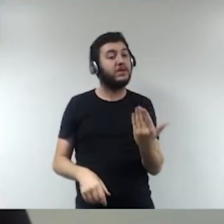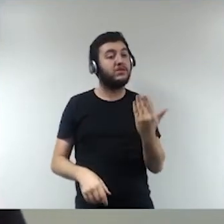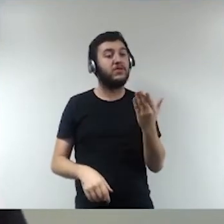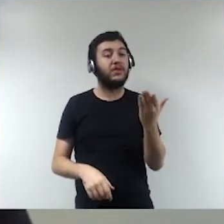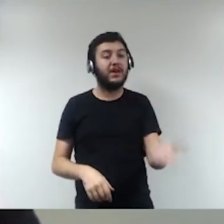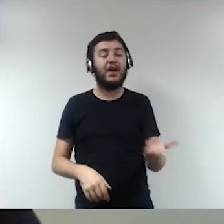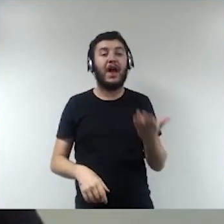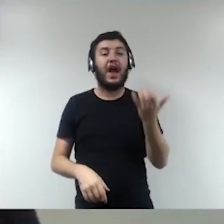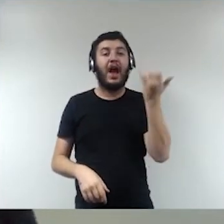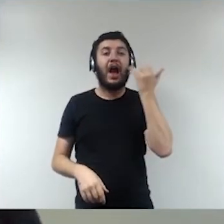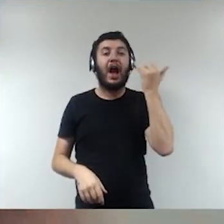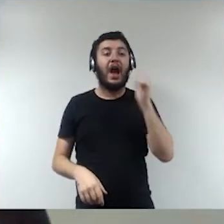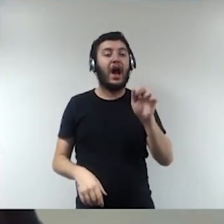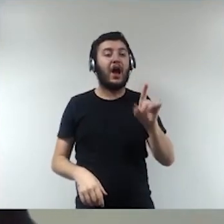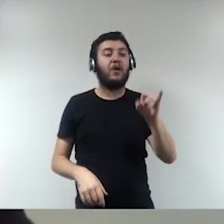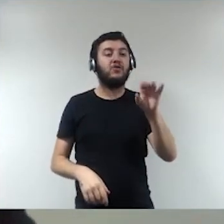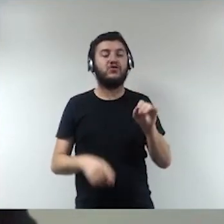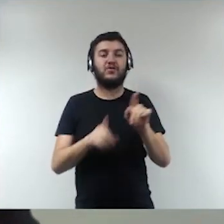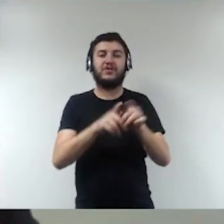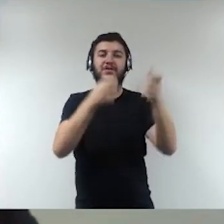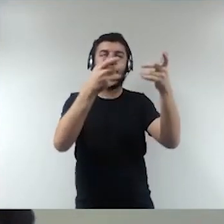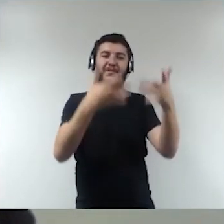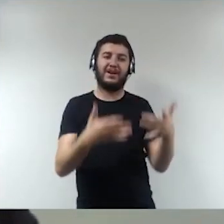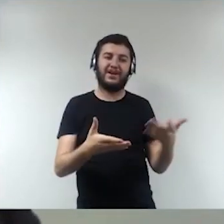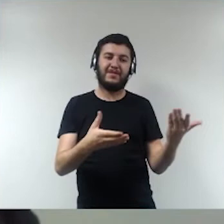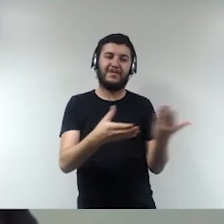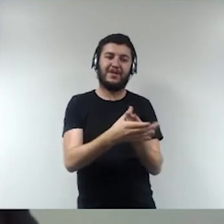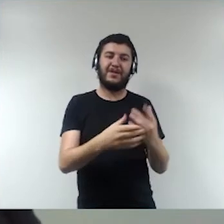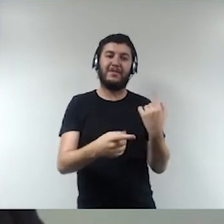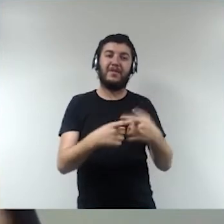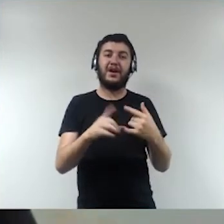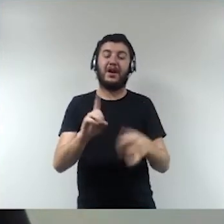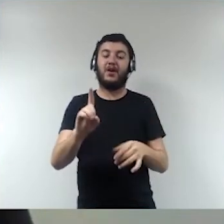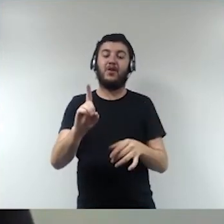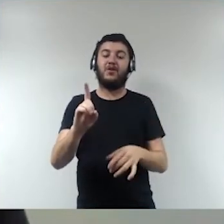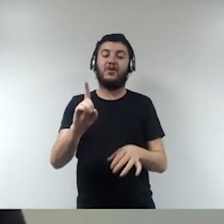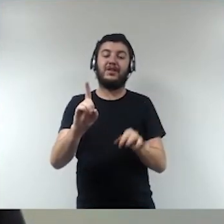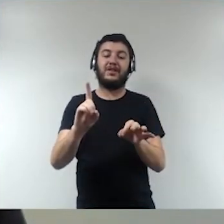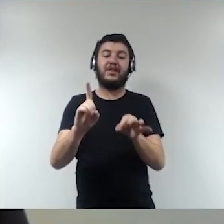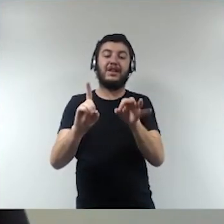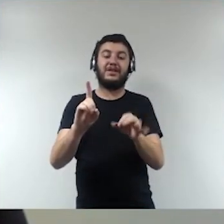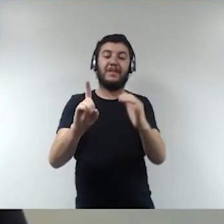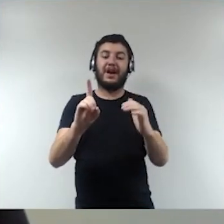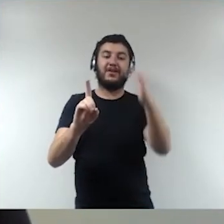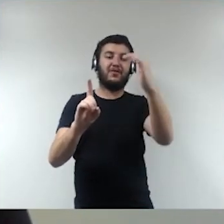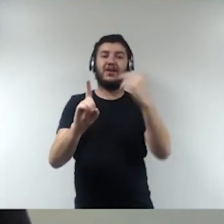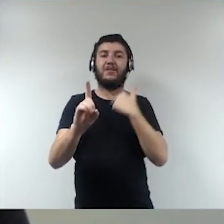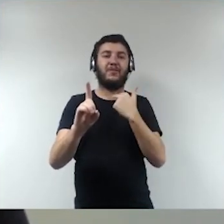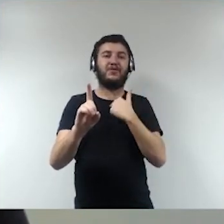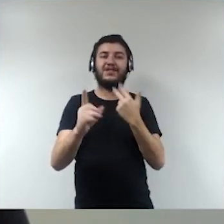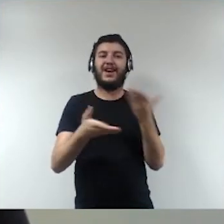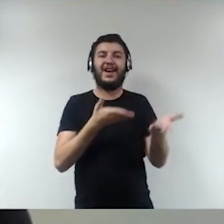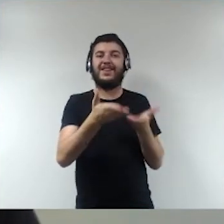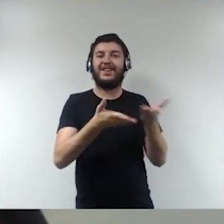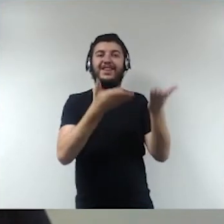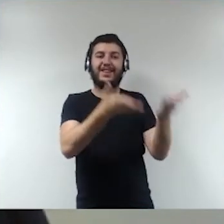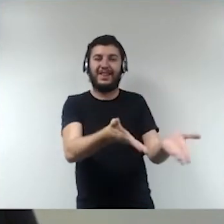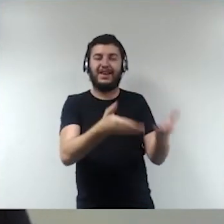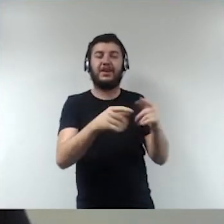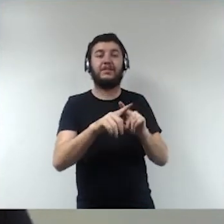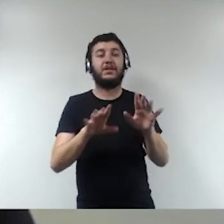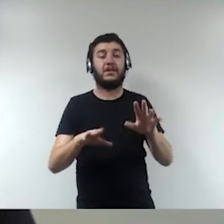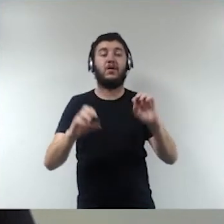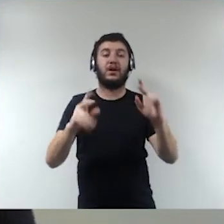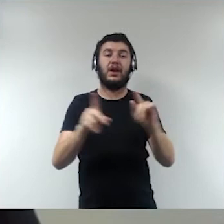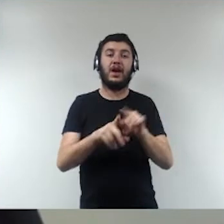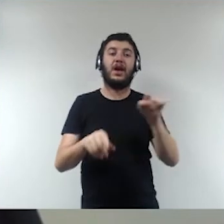áudio, explicando o caso, porque o desembargador, a desembargadora não poderia atendê-lo naquele momento. E ele mandou esse